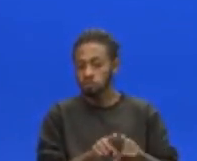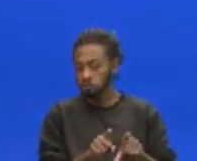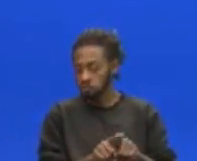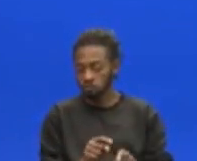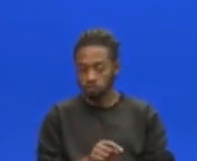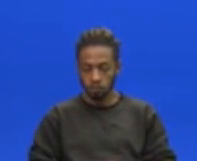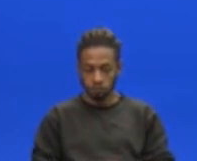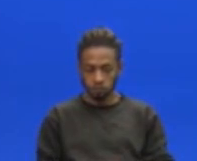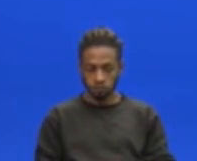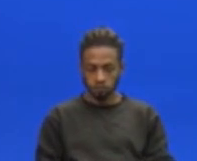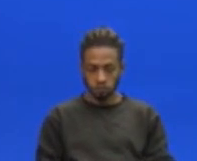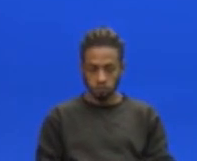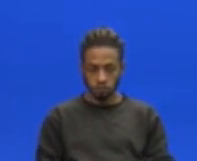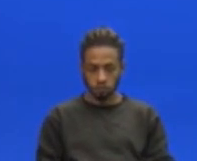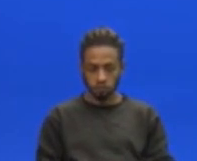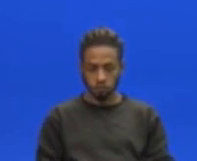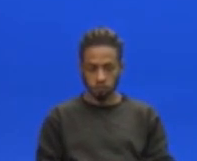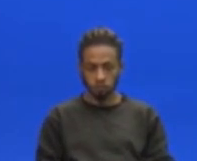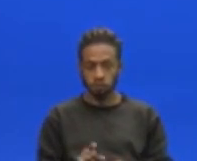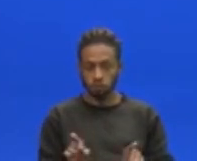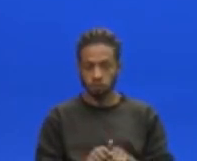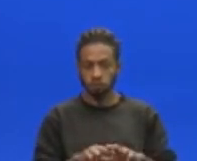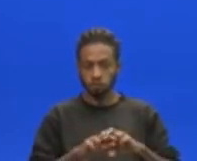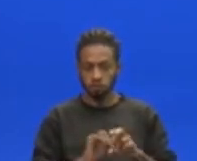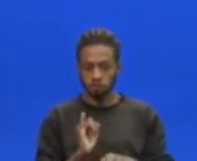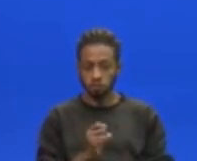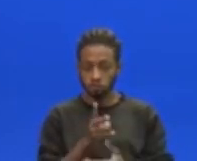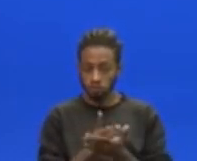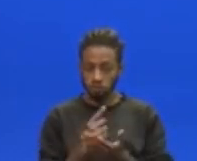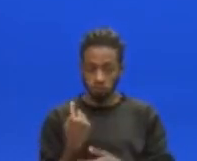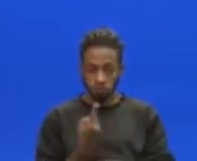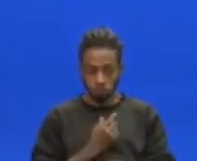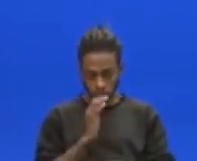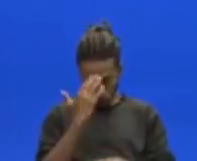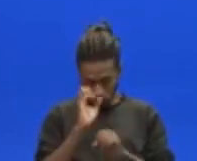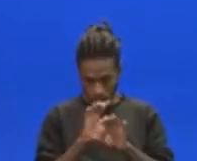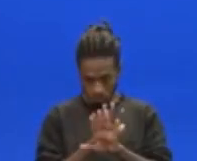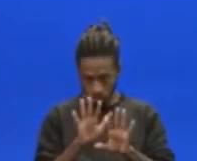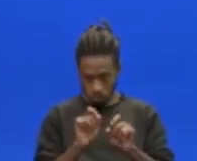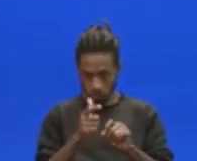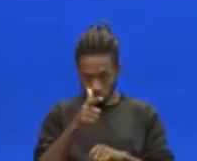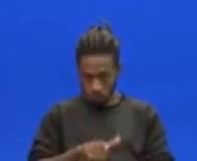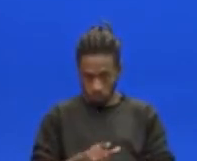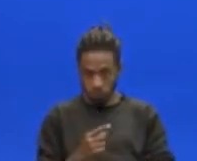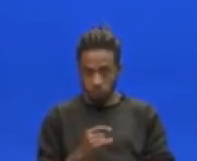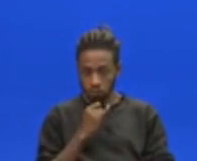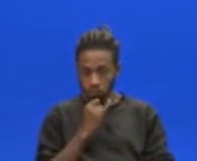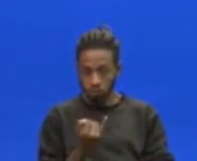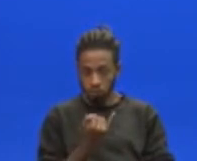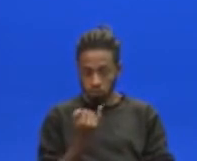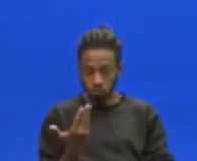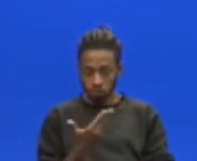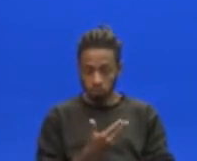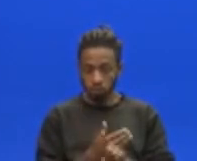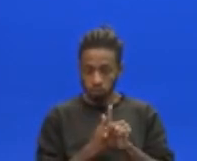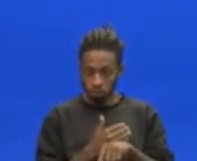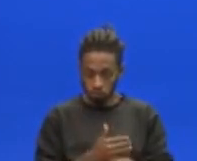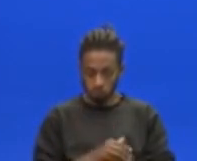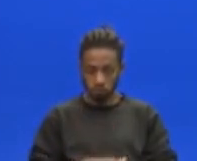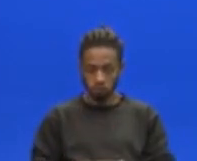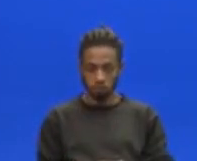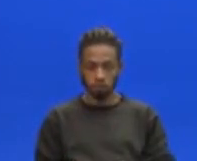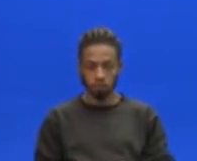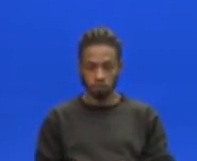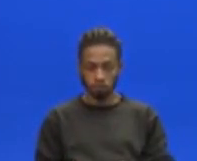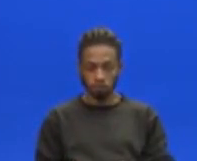enfim. E para isso é importante a gente entender, mais um último conceito importante, que